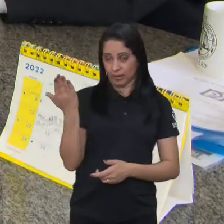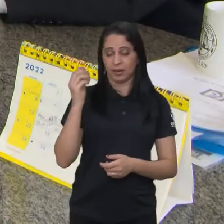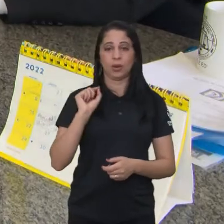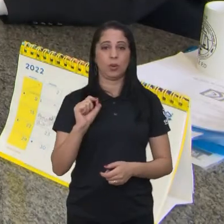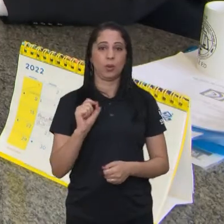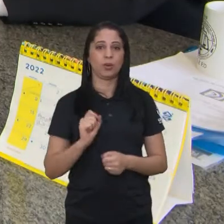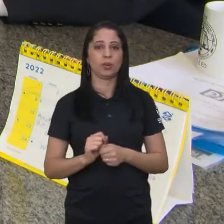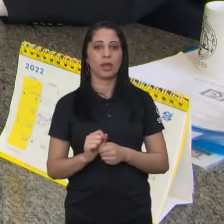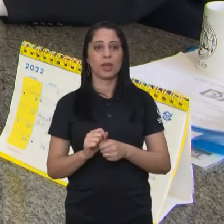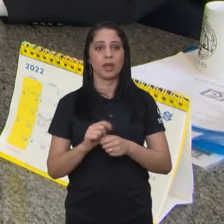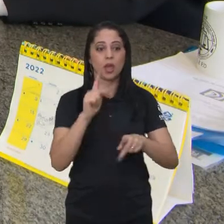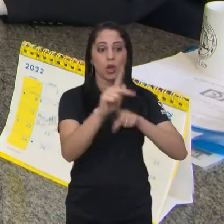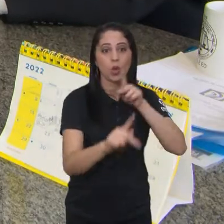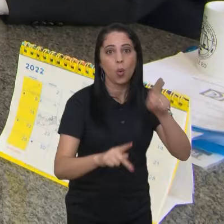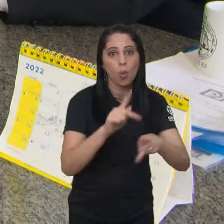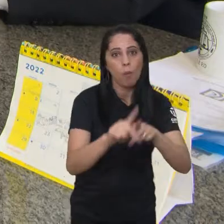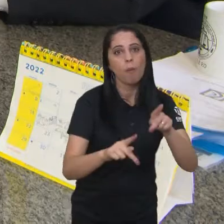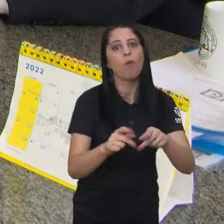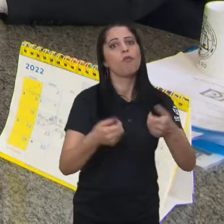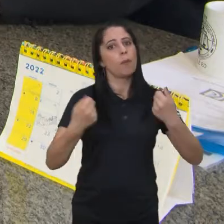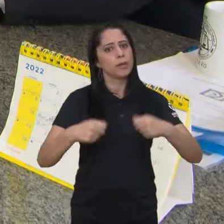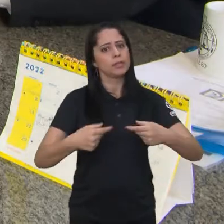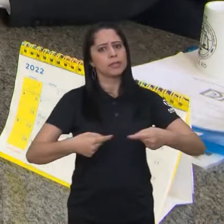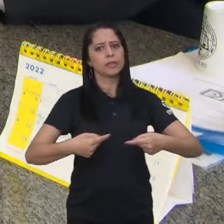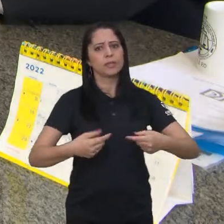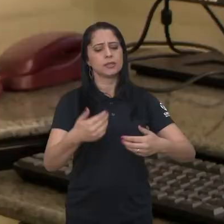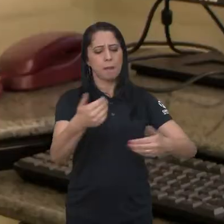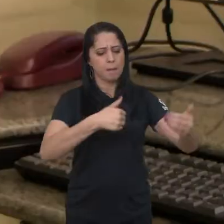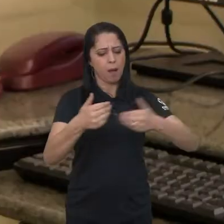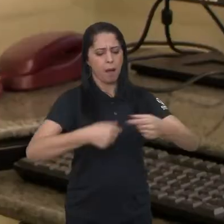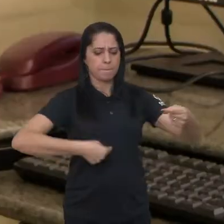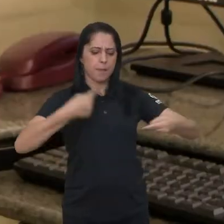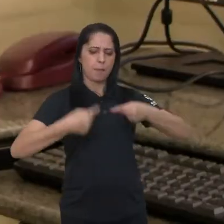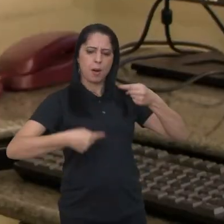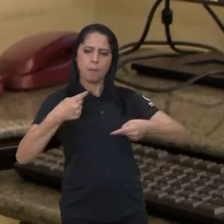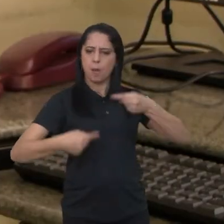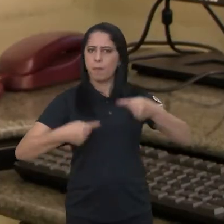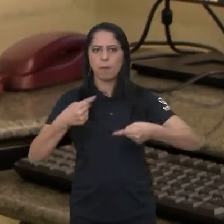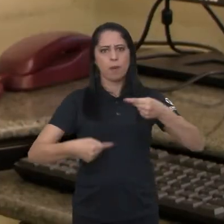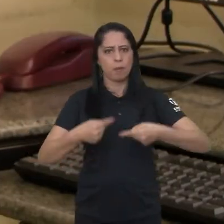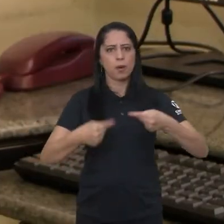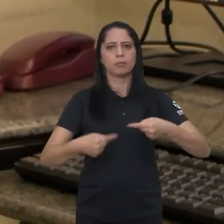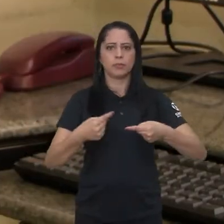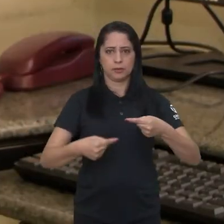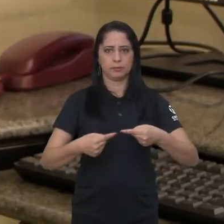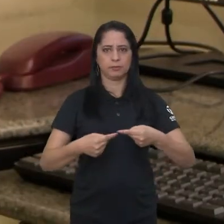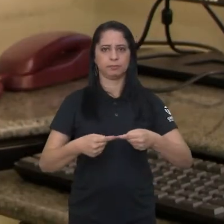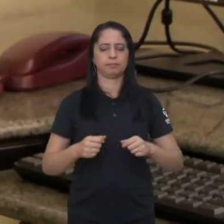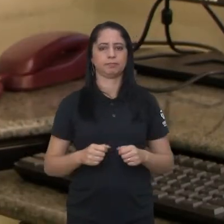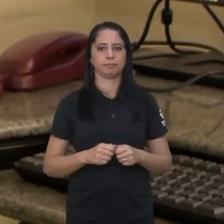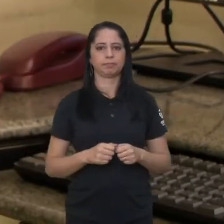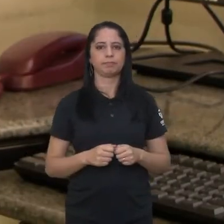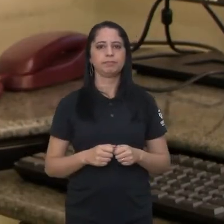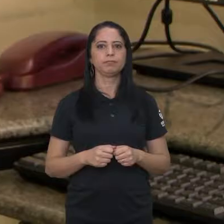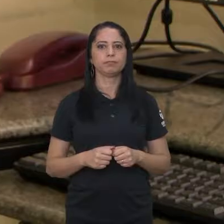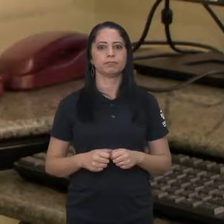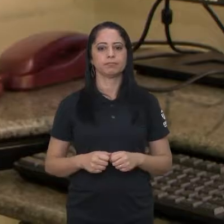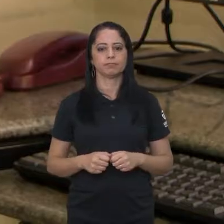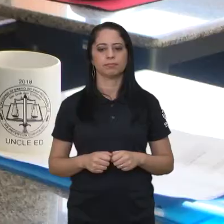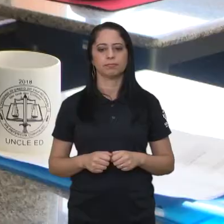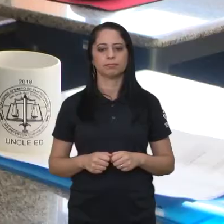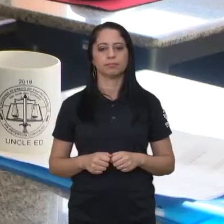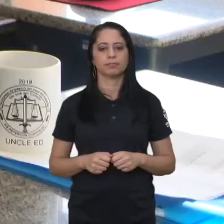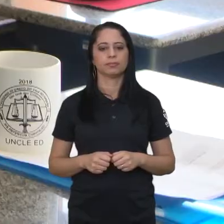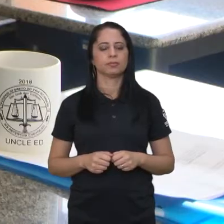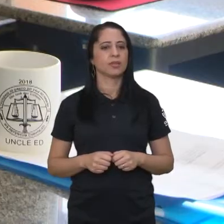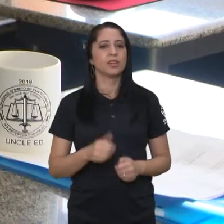que a população participe mais dos debates da cidade para ampliar a sensação de pertencimento no contexto público.